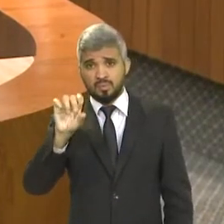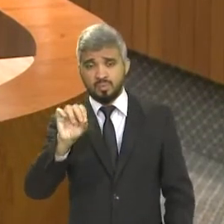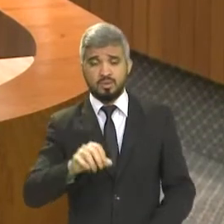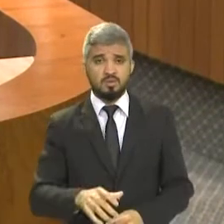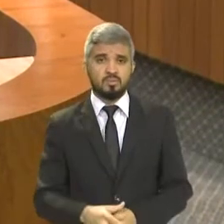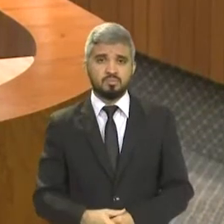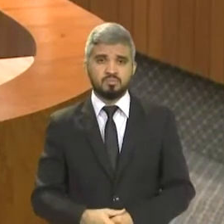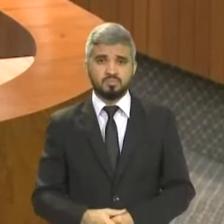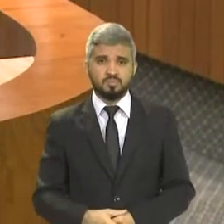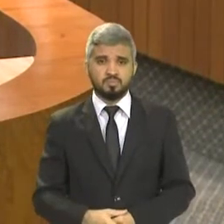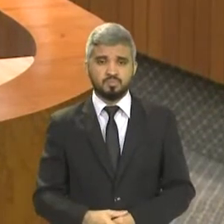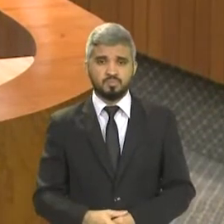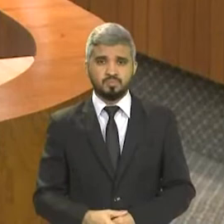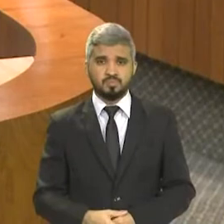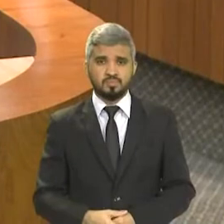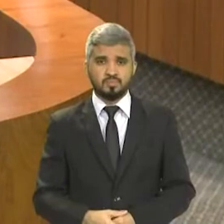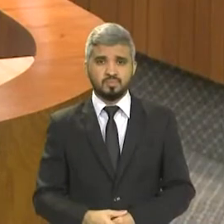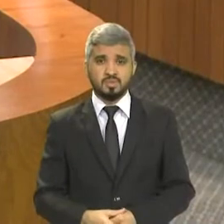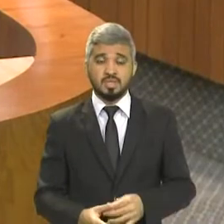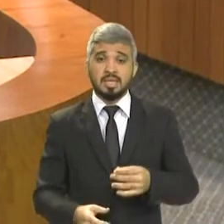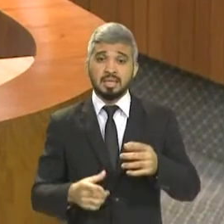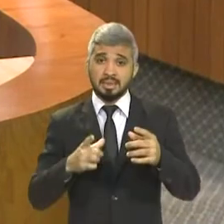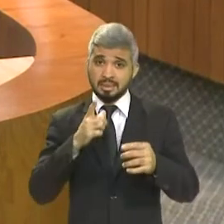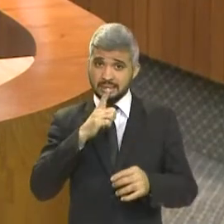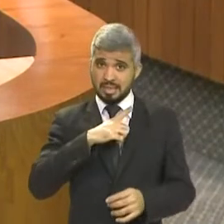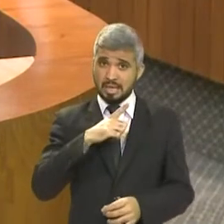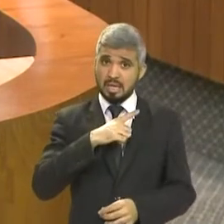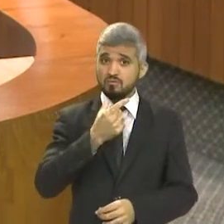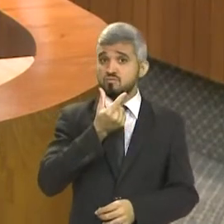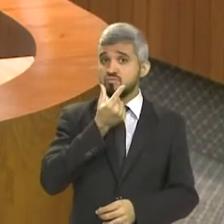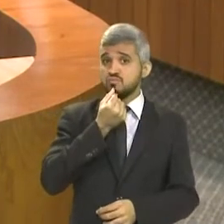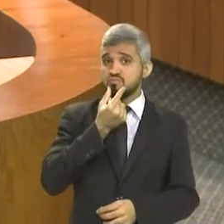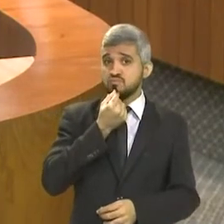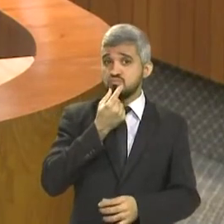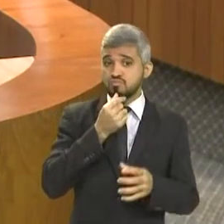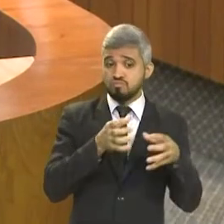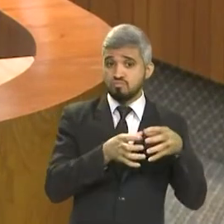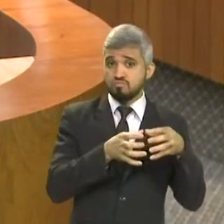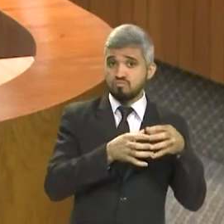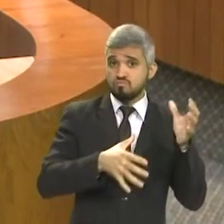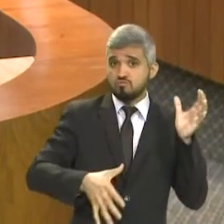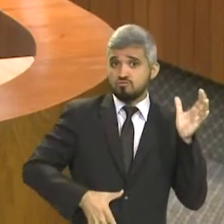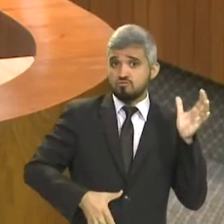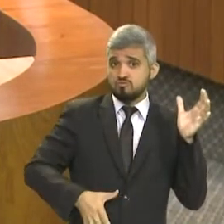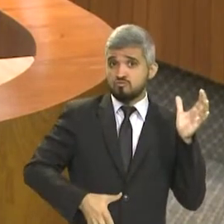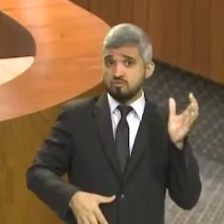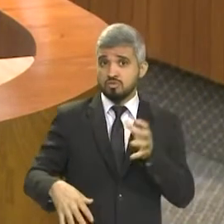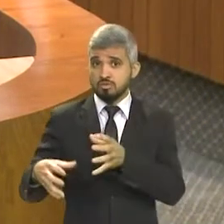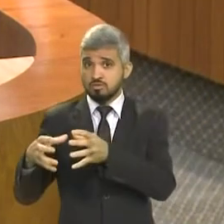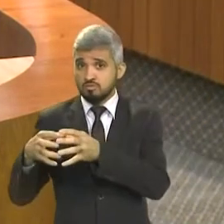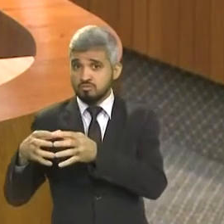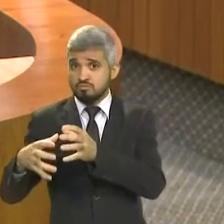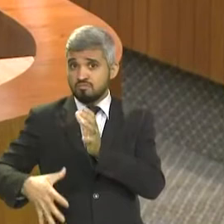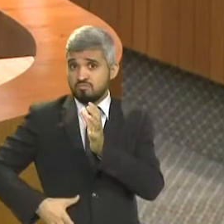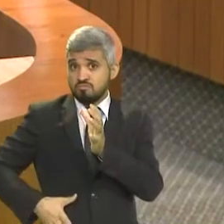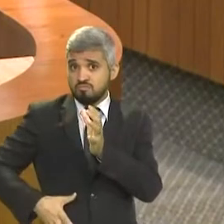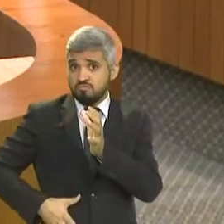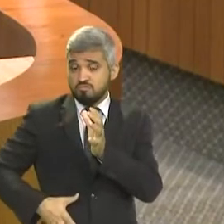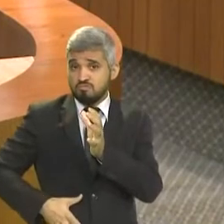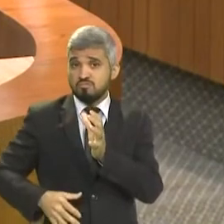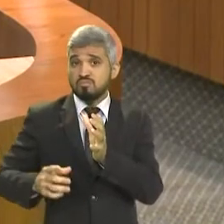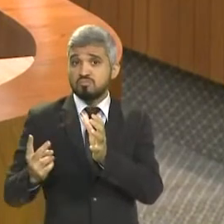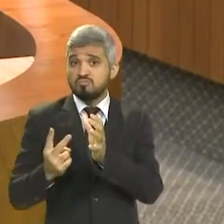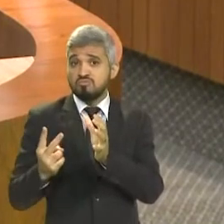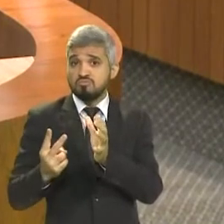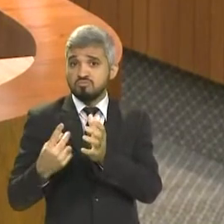cidadão e de uma facção, e outro de outra facção foi lá para atentar contra a vida desse rapaz